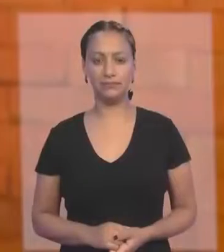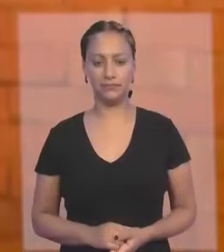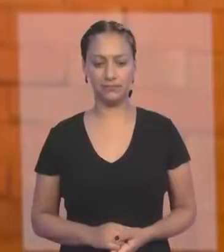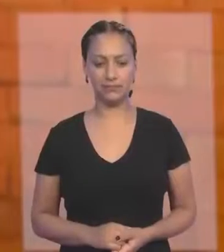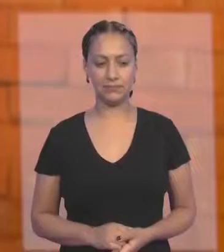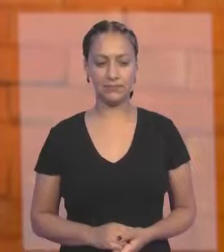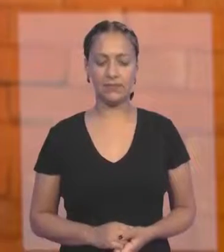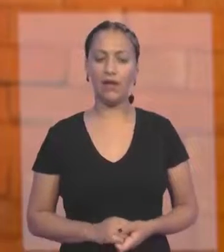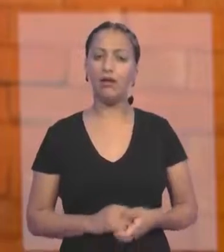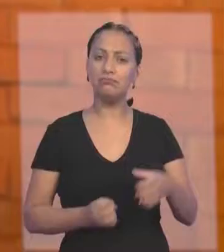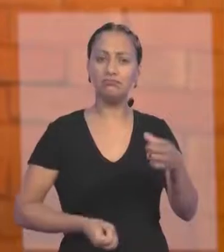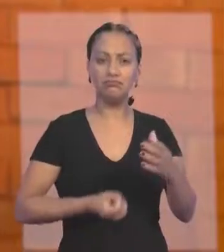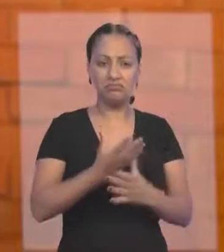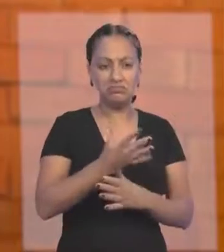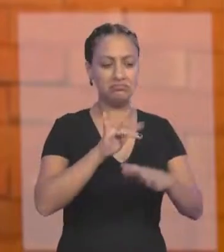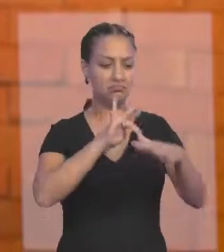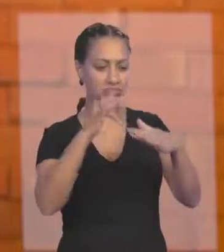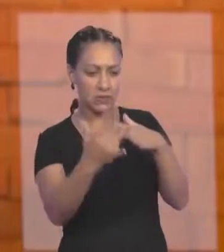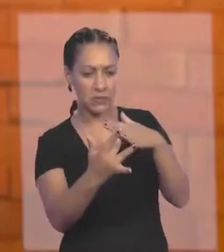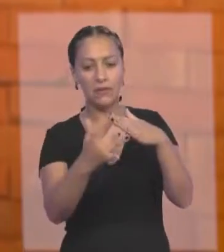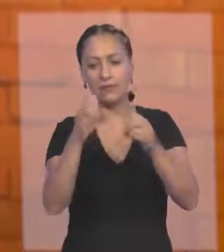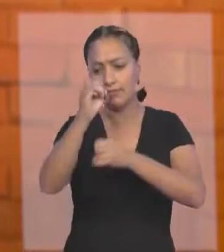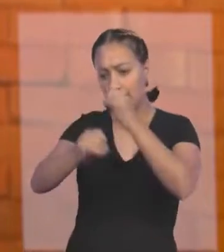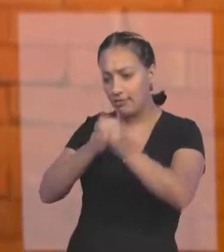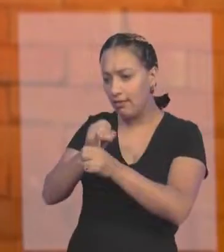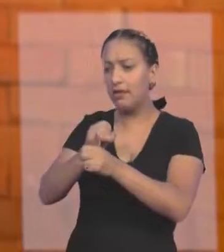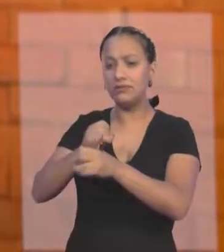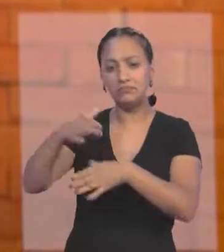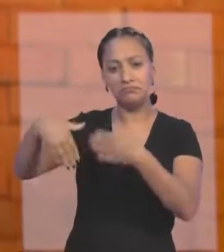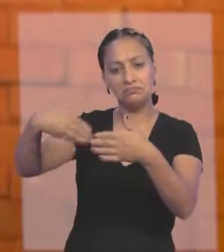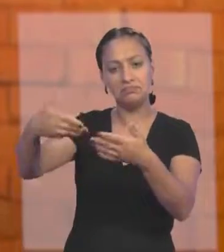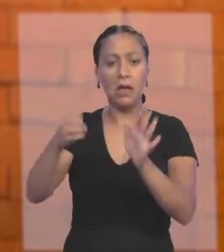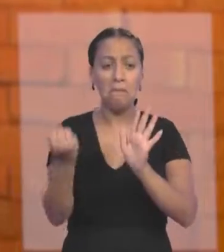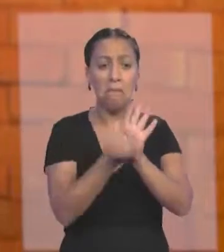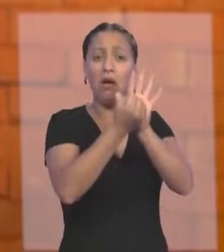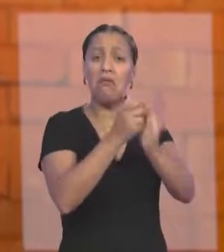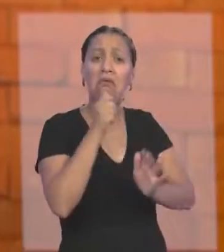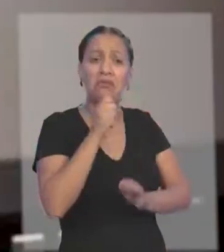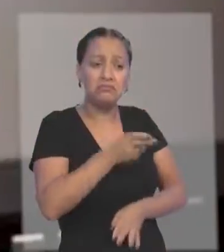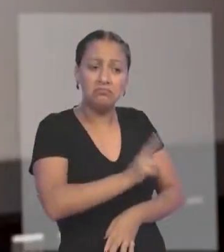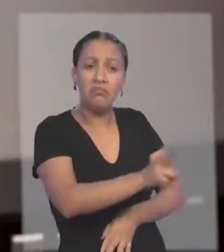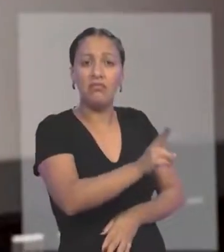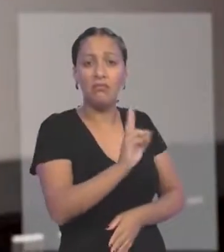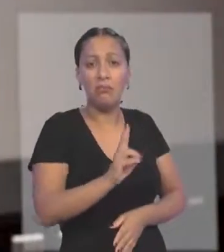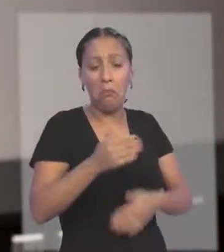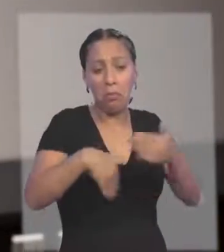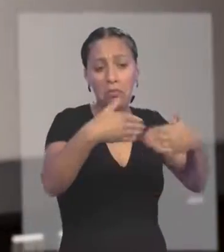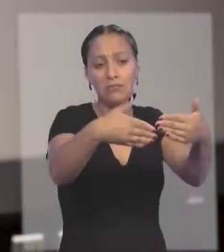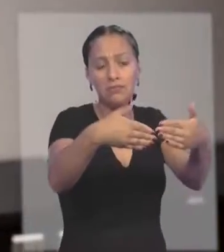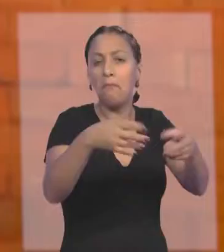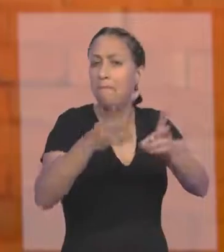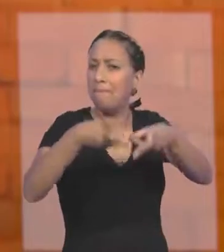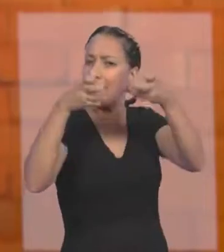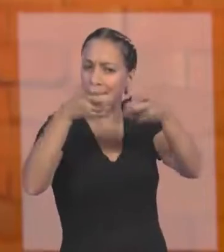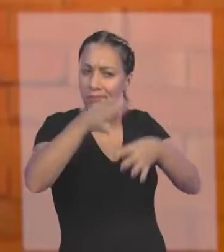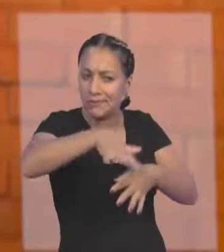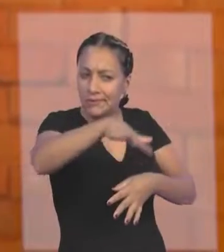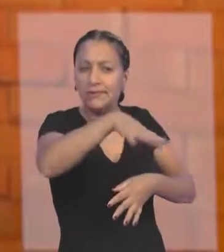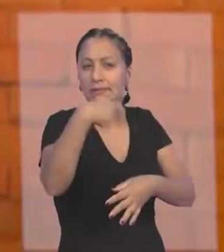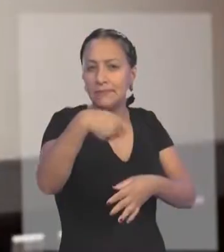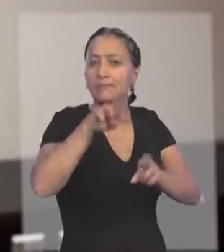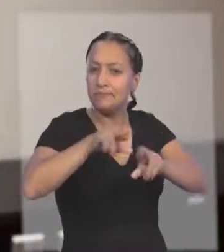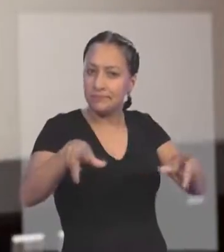E aí, a gente teve o surgimento de redes sociais, internet e tudo mais, só que as marcas continuaram no mesmo processo. E a gente percebeu que isso deveria